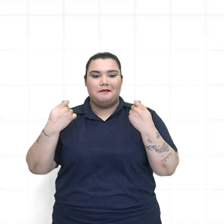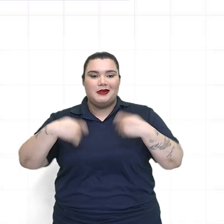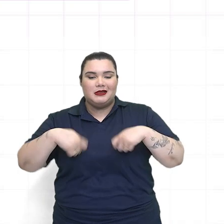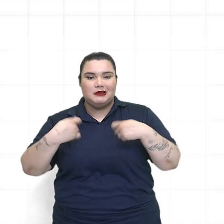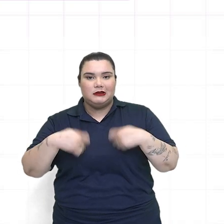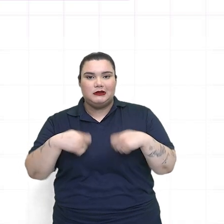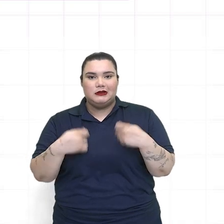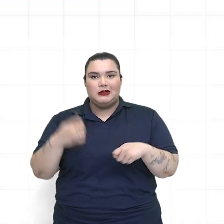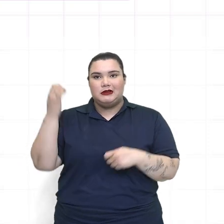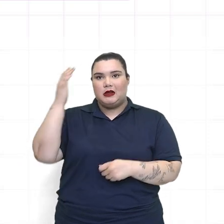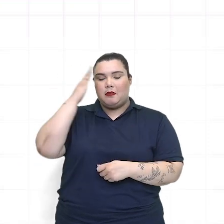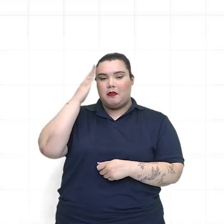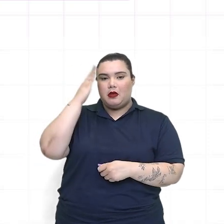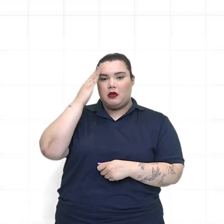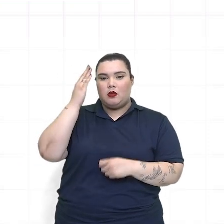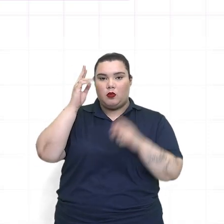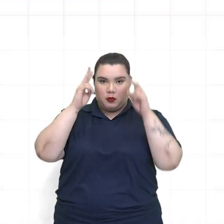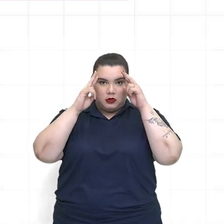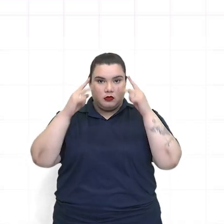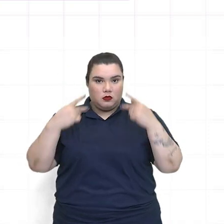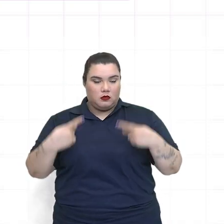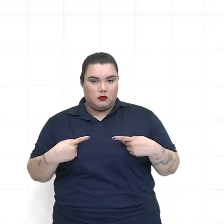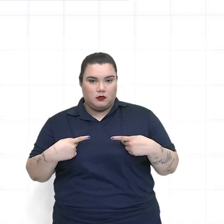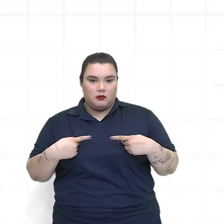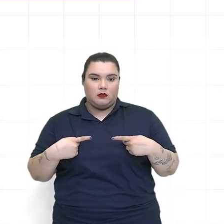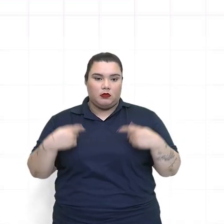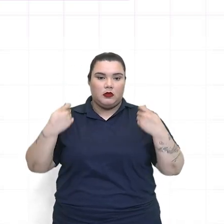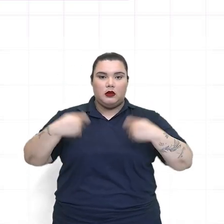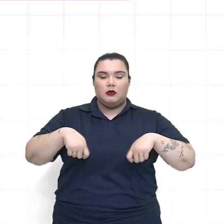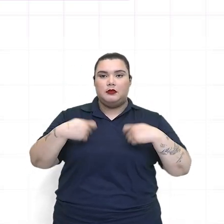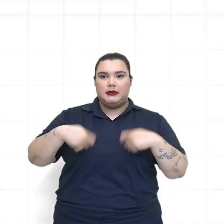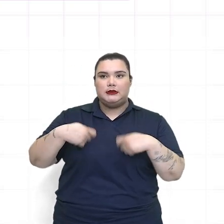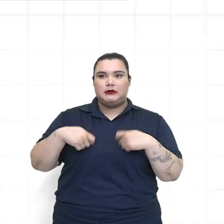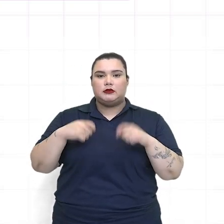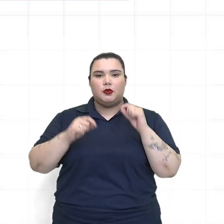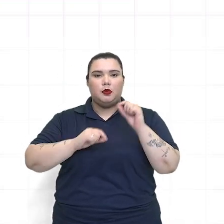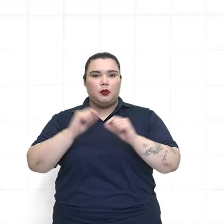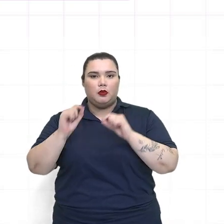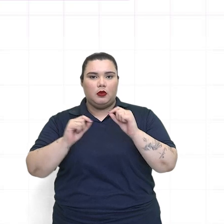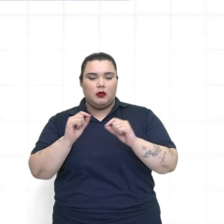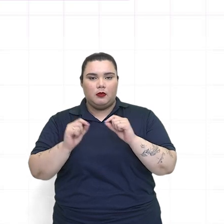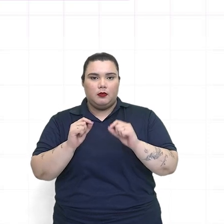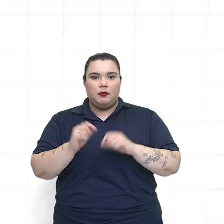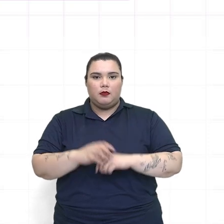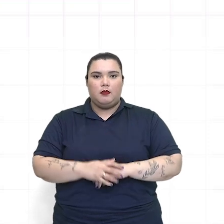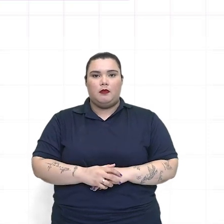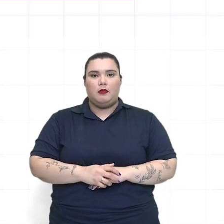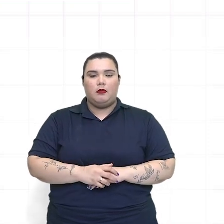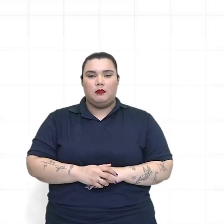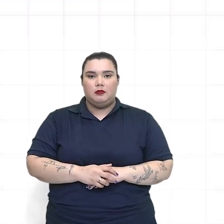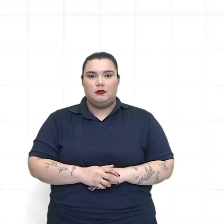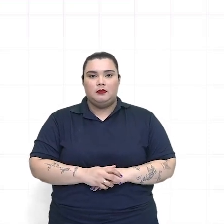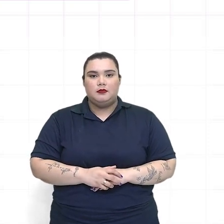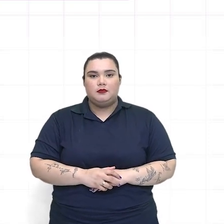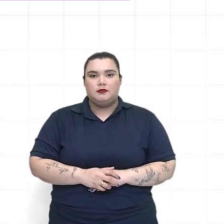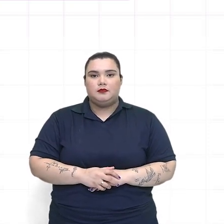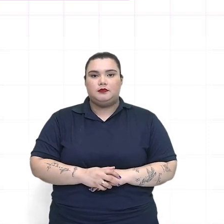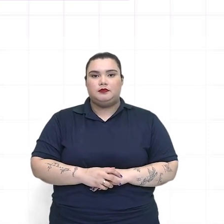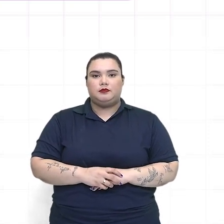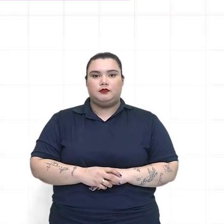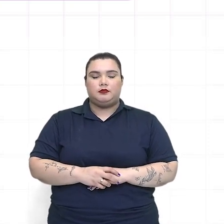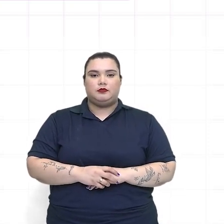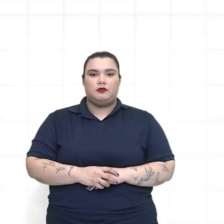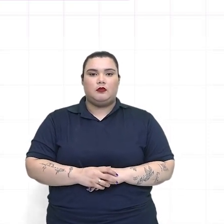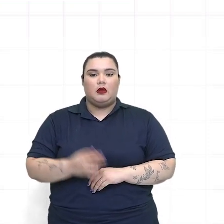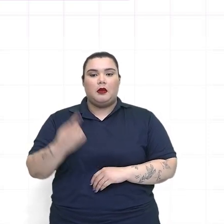necessidade da raça humana, do ser humano de modo geral, né? Do homem, generalizando como raça humana,